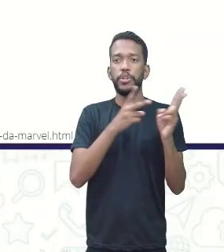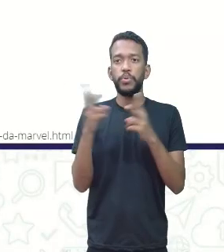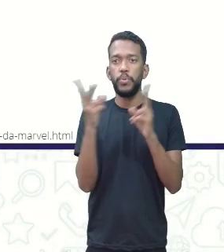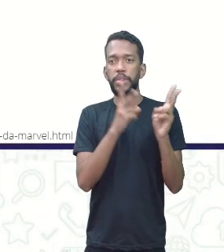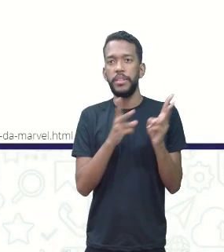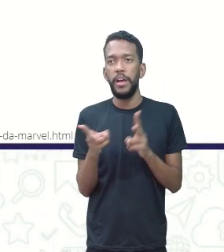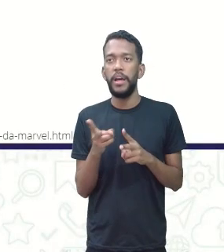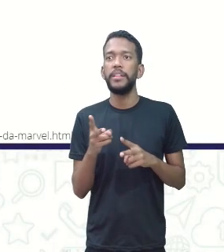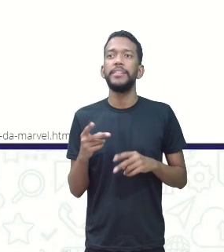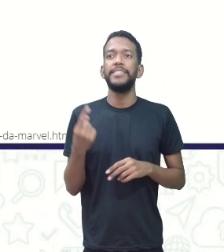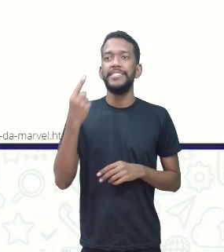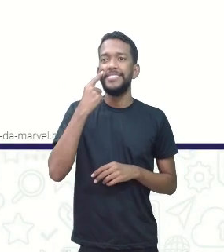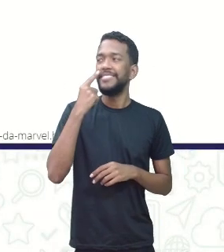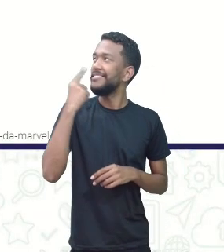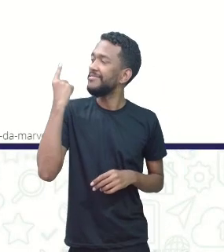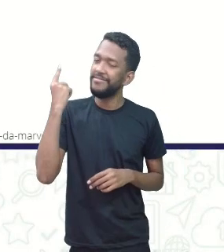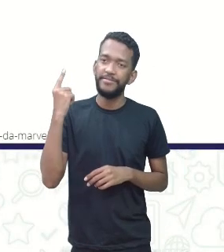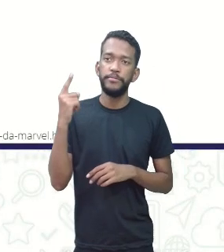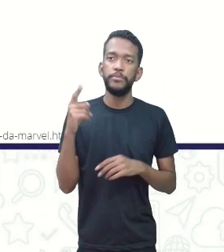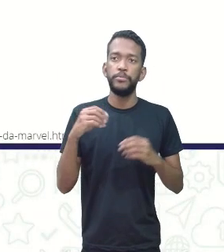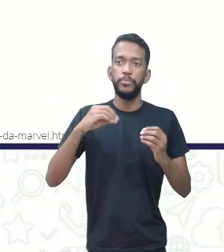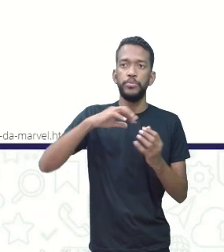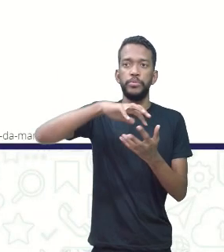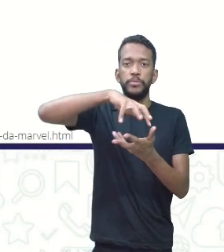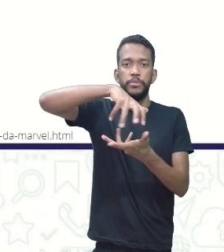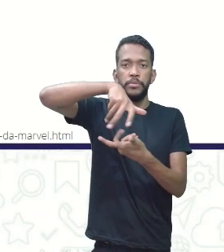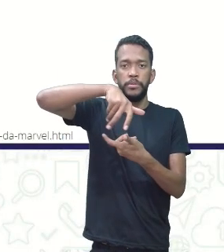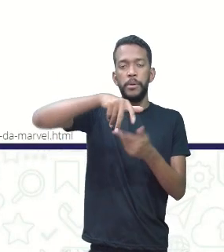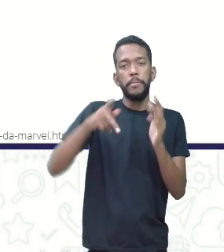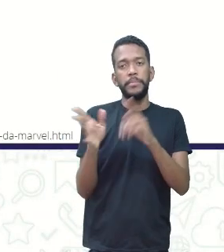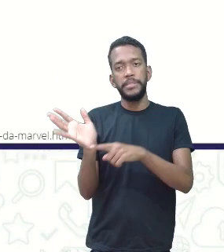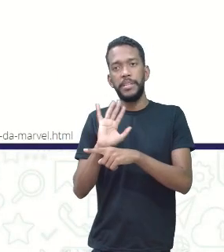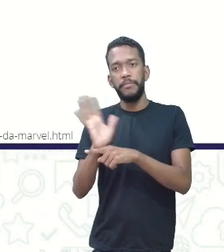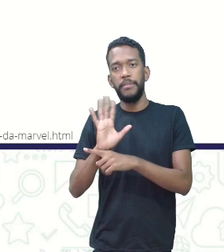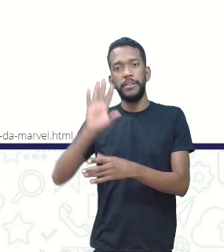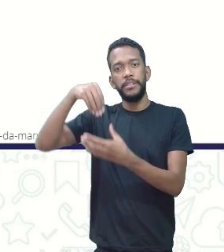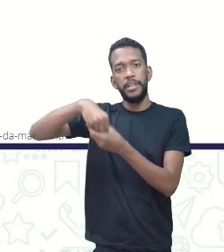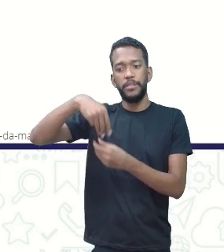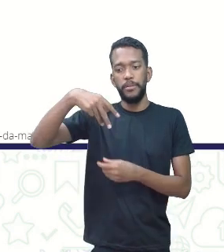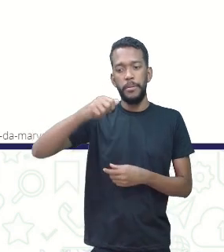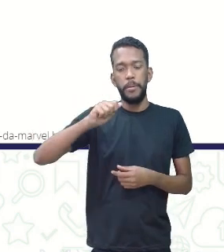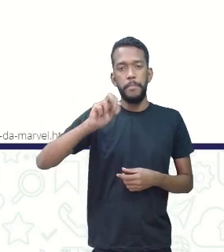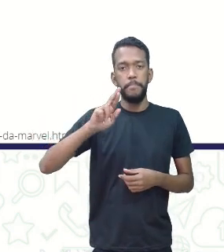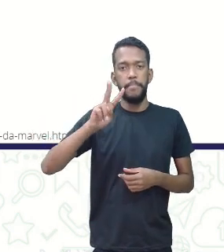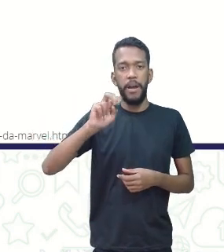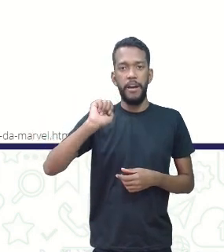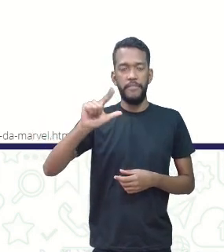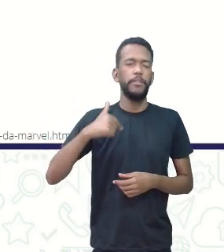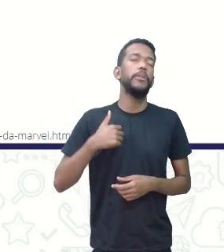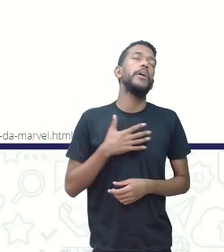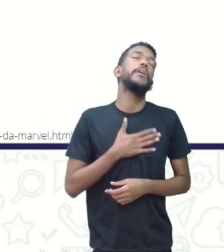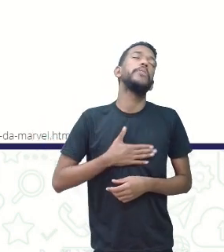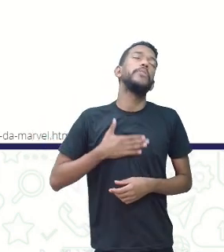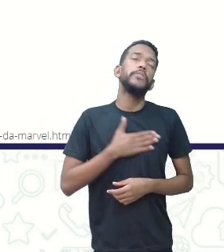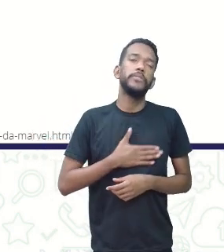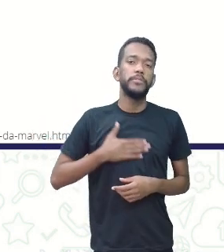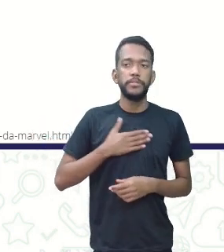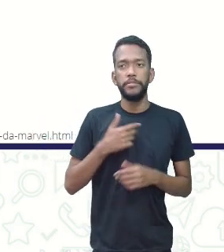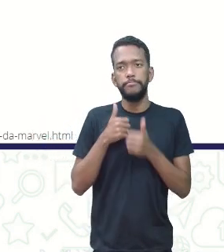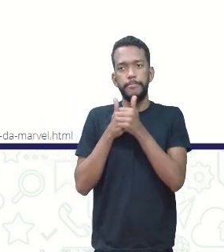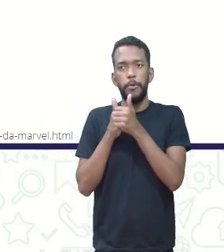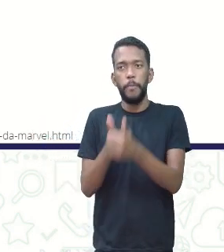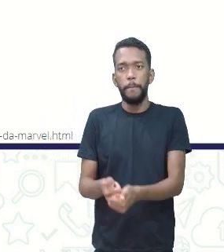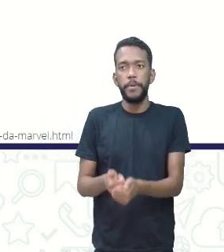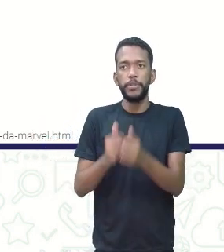continuidade. Esse universo cinematográfico dessa empresa da Marvel é um dos que eu mais gosto e acompanho todos eles.